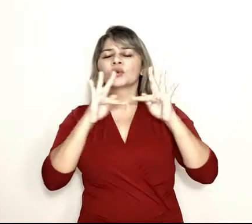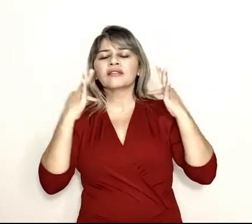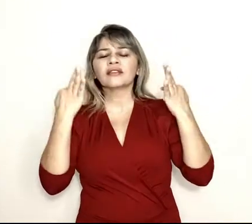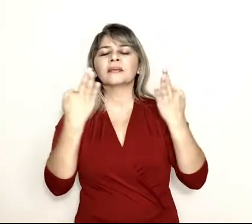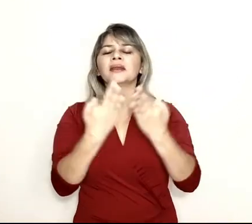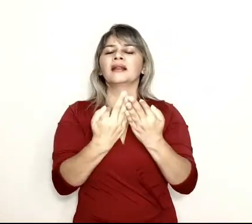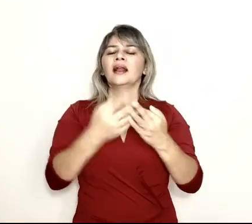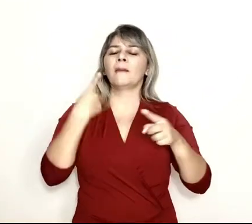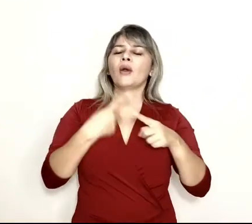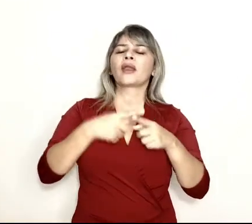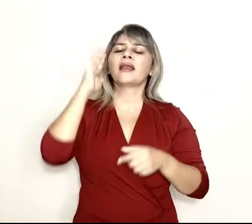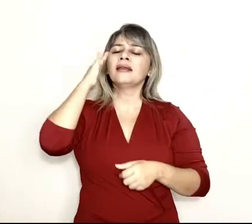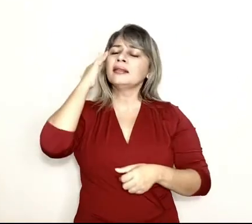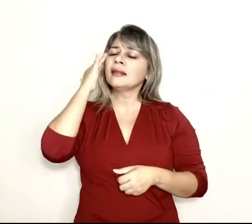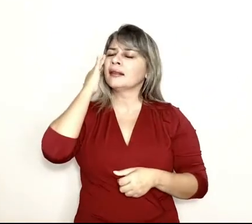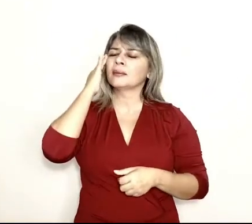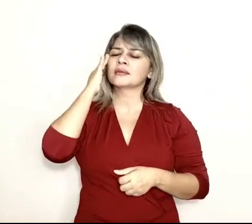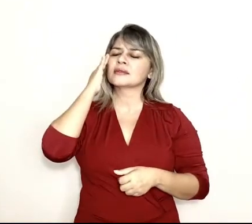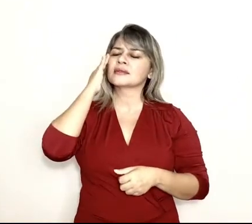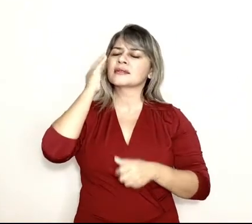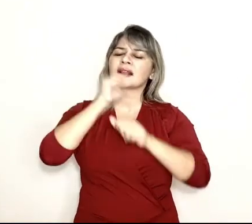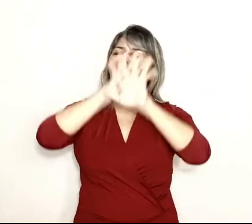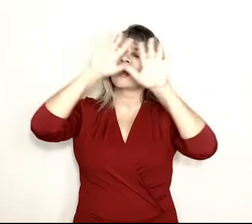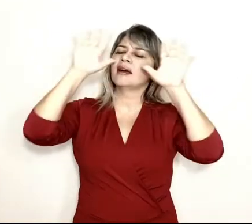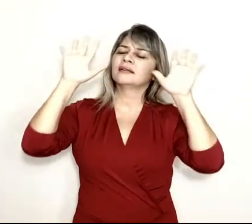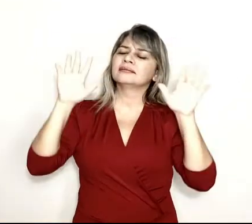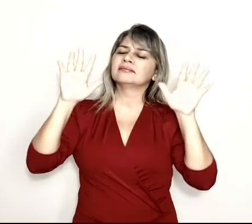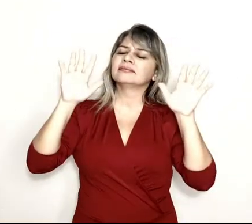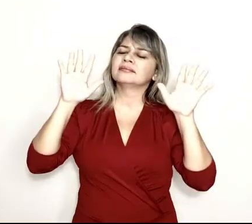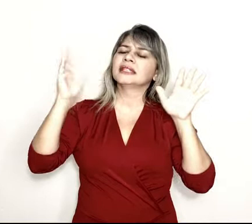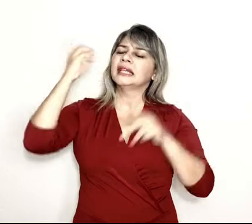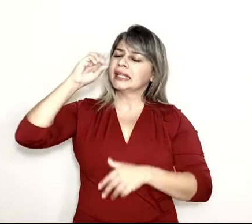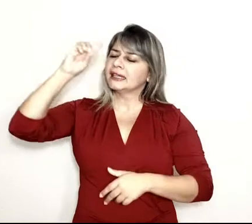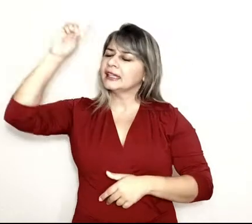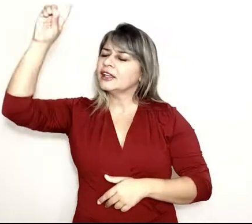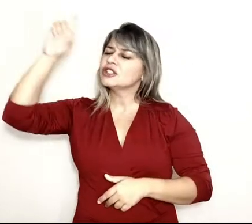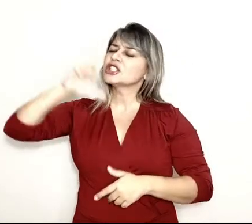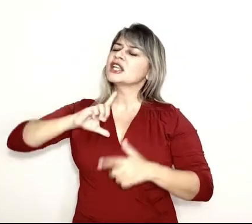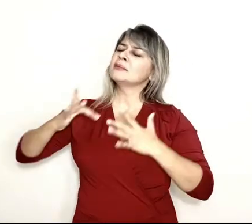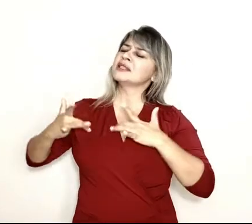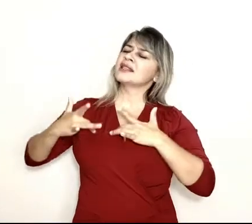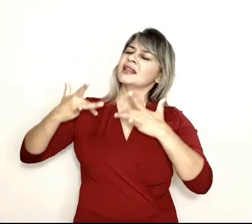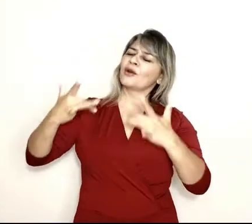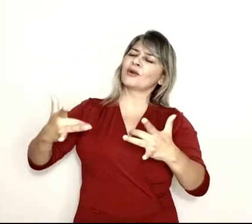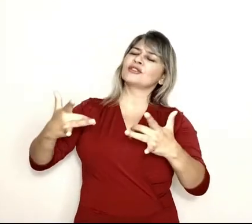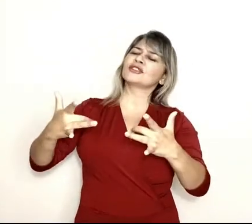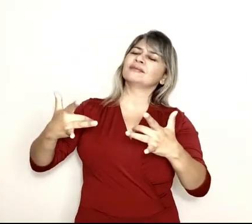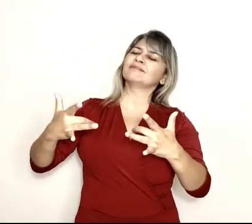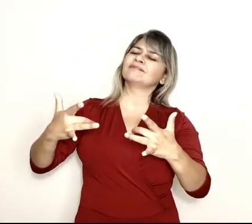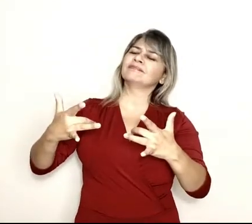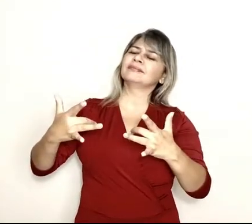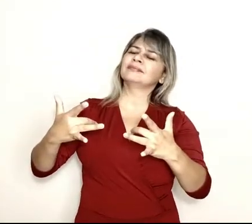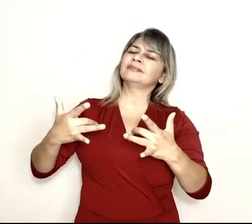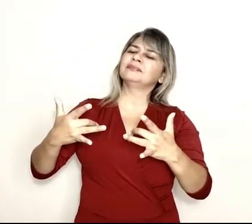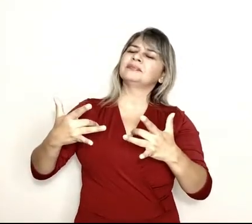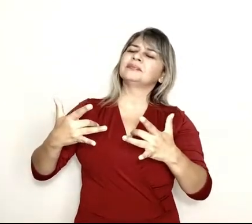Tu possas, Senhor, dar abundantemente nas suas vidas, Senhor. Porque eles reconhecem o Teu favor e